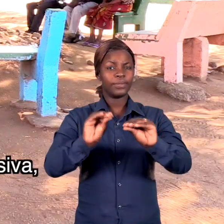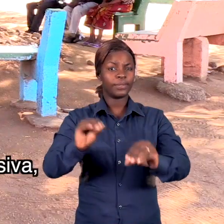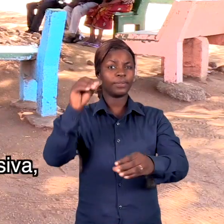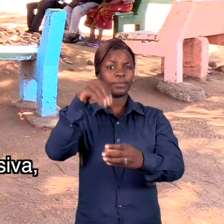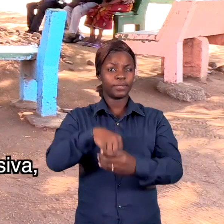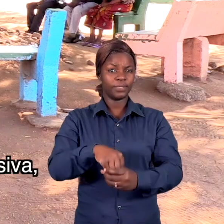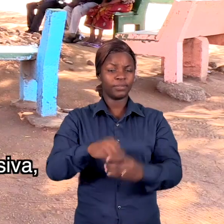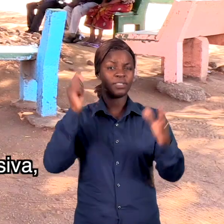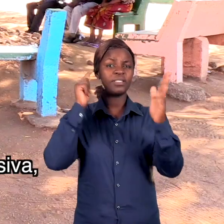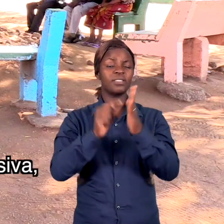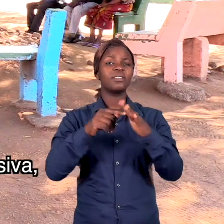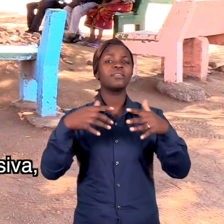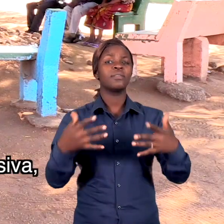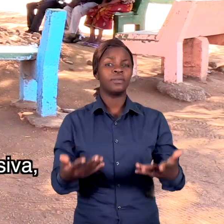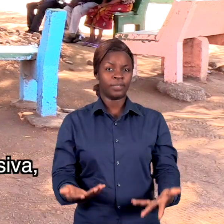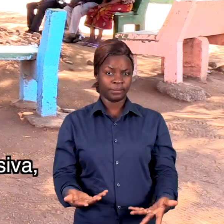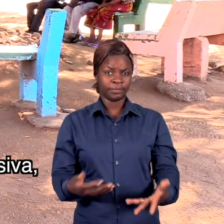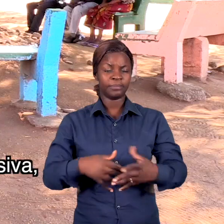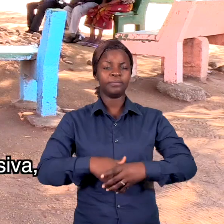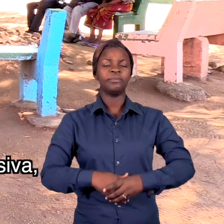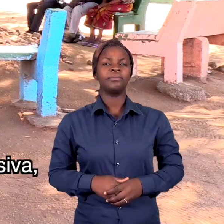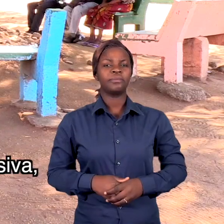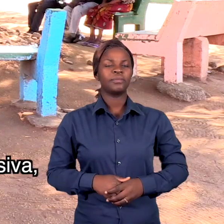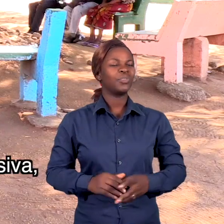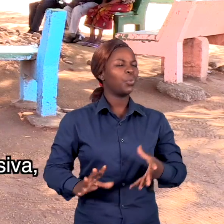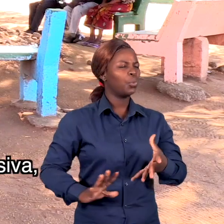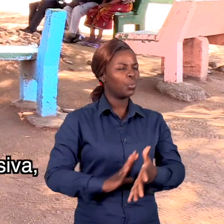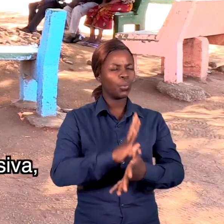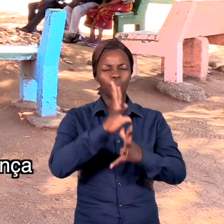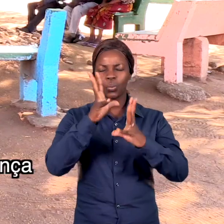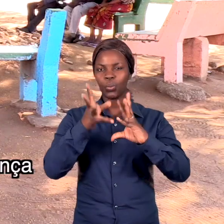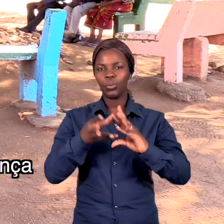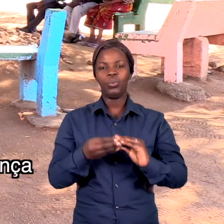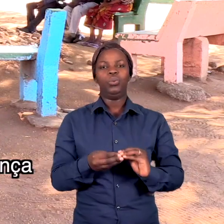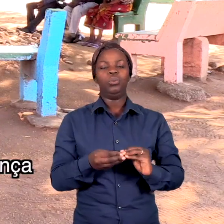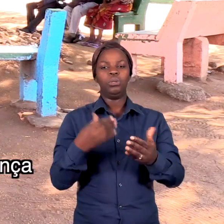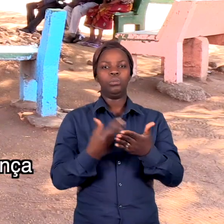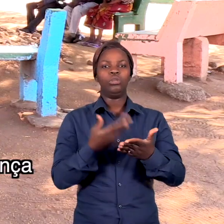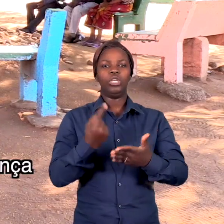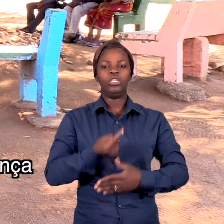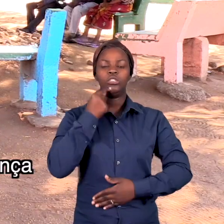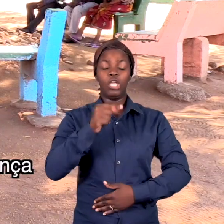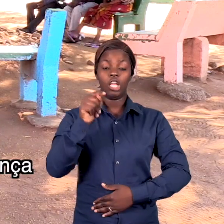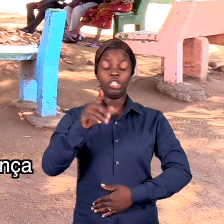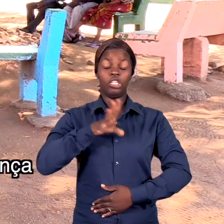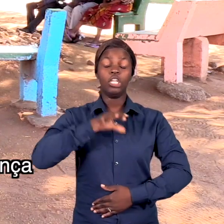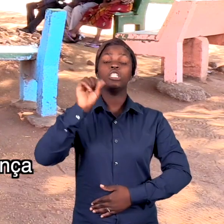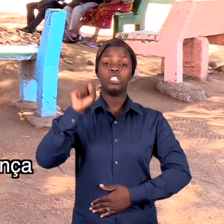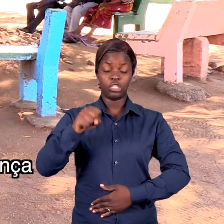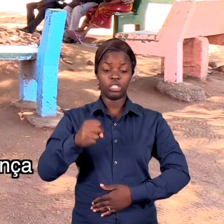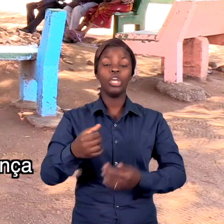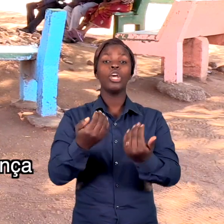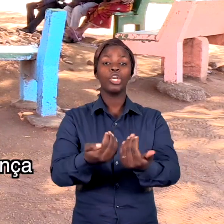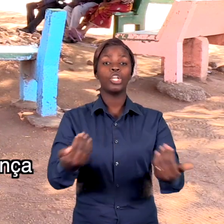educação inclusiva, tem que se falar em todo o pacote. Porque pode estar lá a